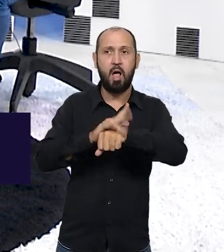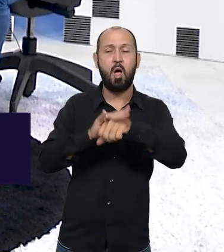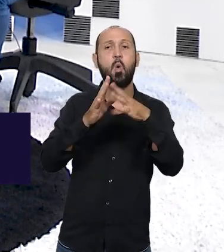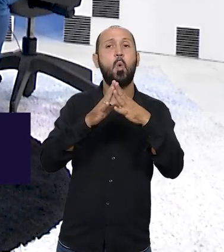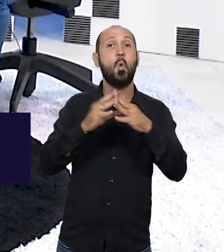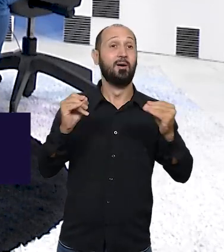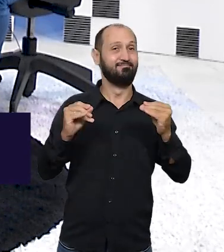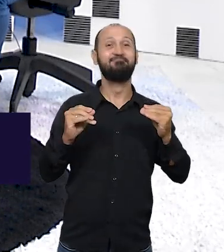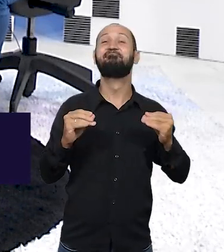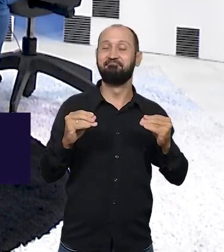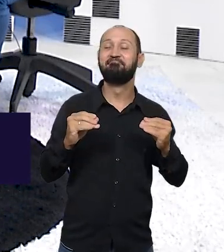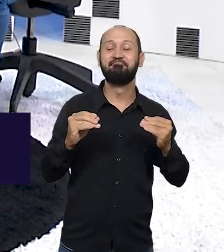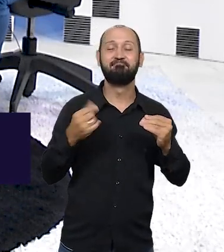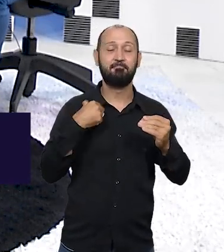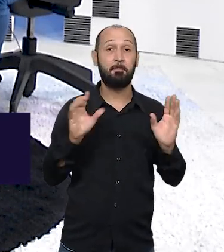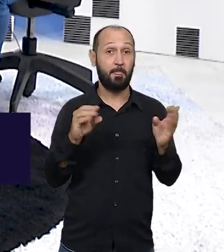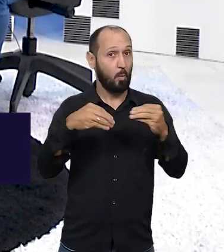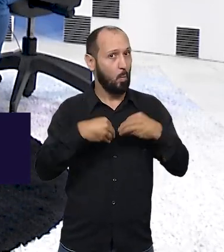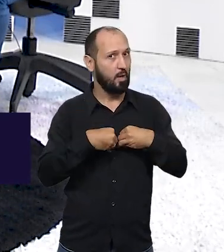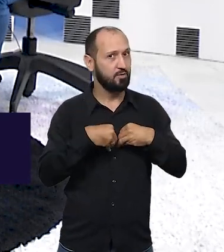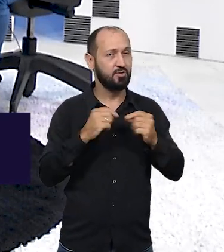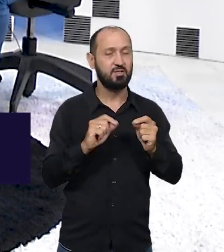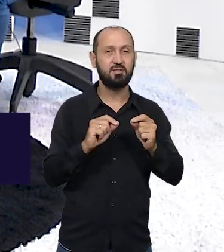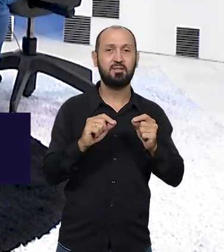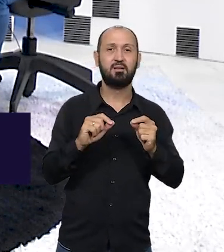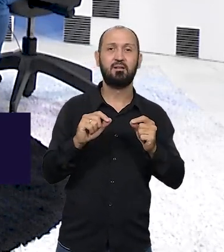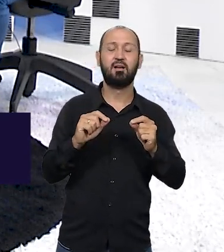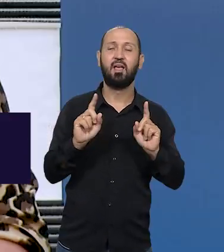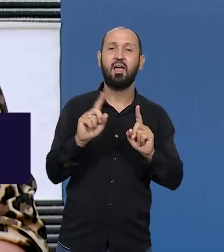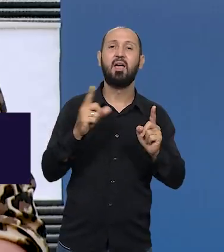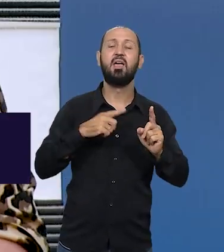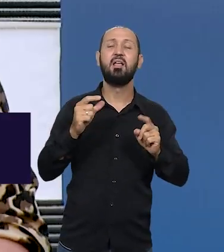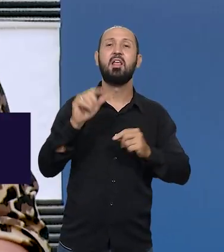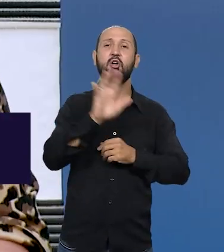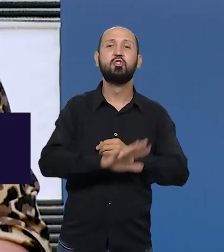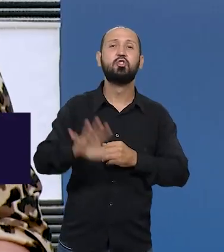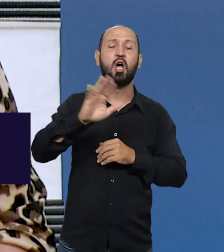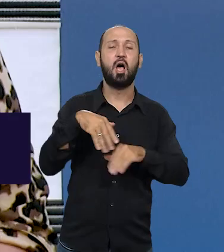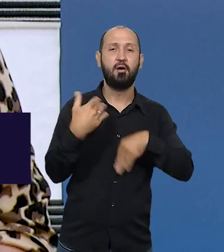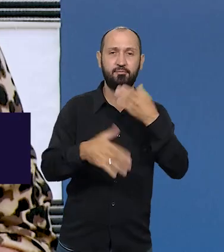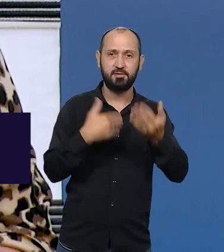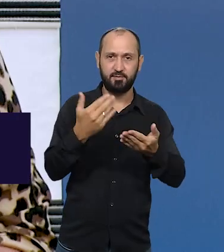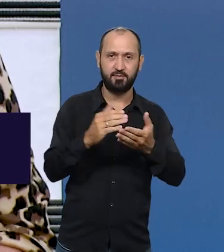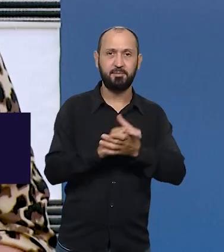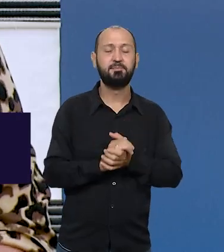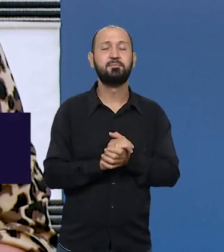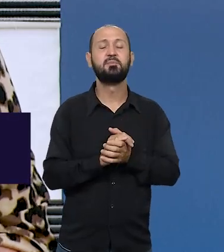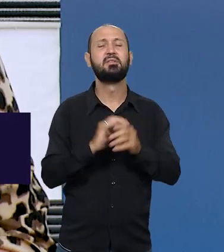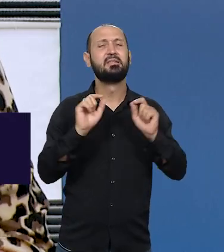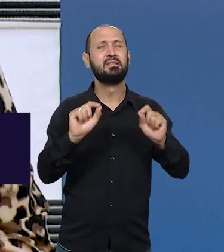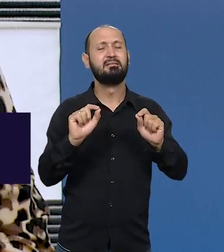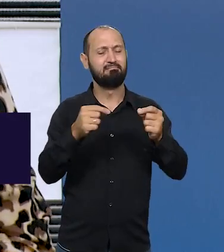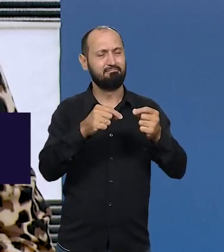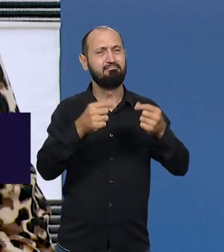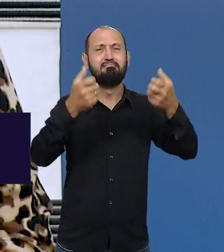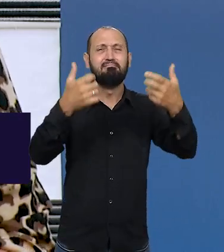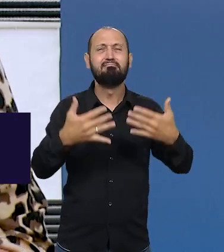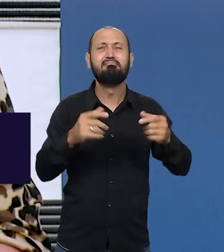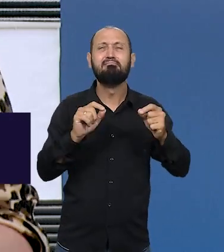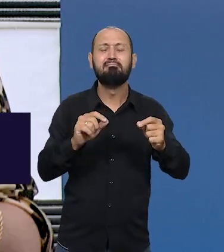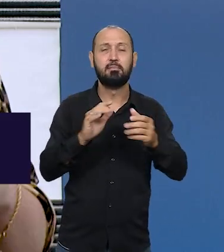né, dessa doença. Então, o transtorno do espectro do autismo é um transtorno global do desenvolvimento. E o que é